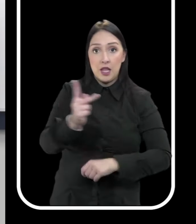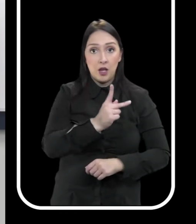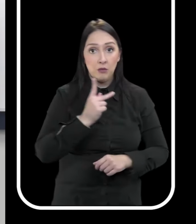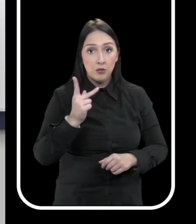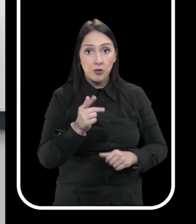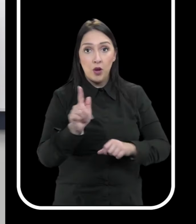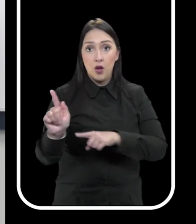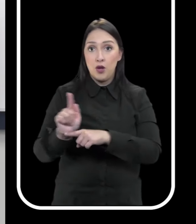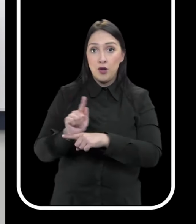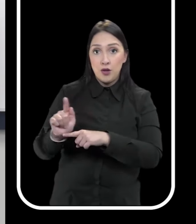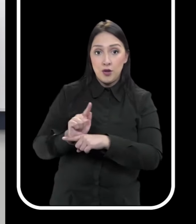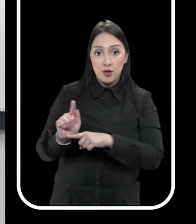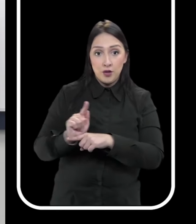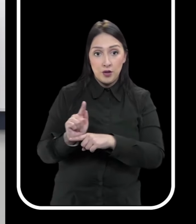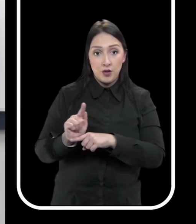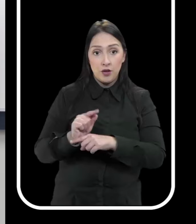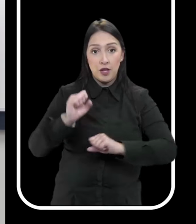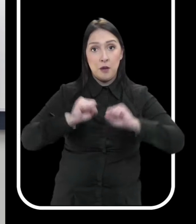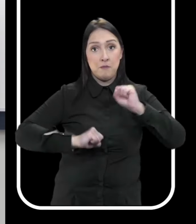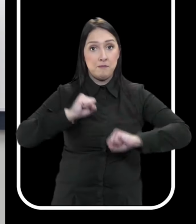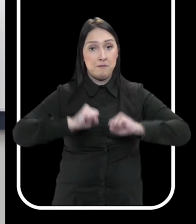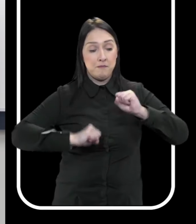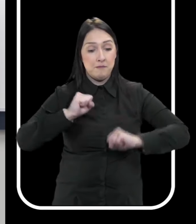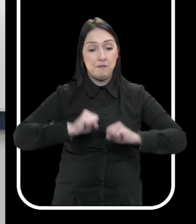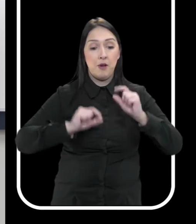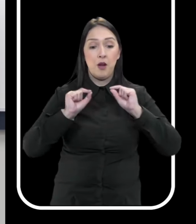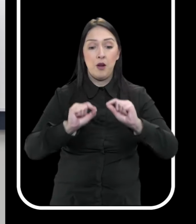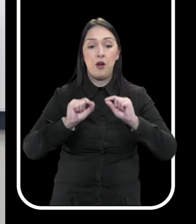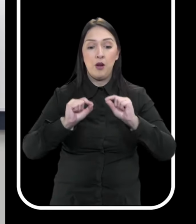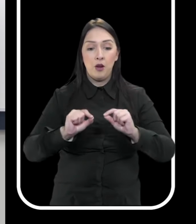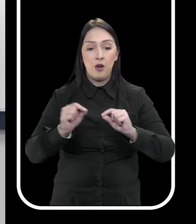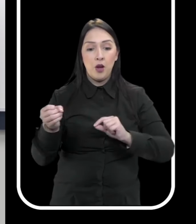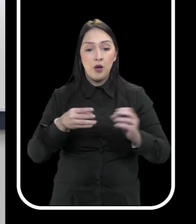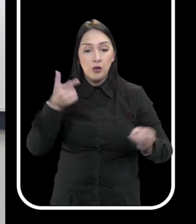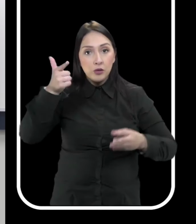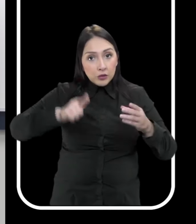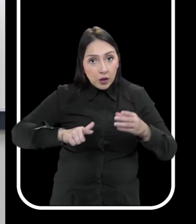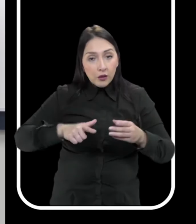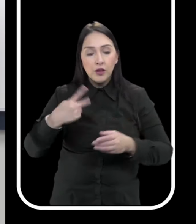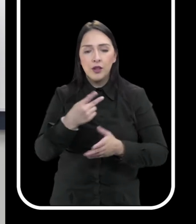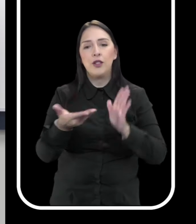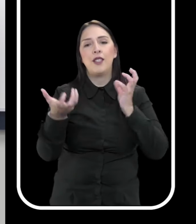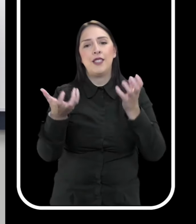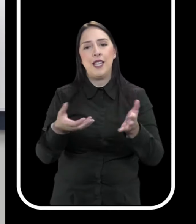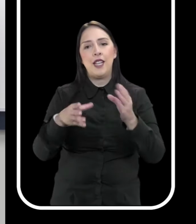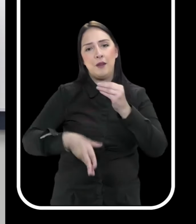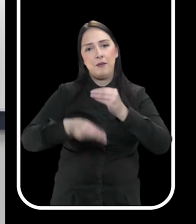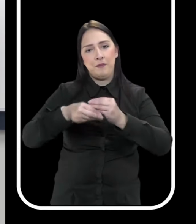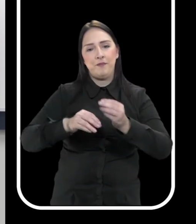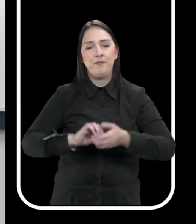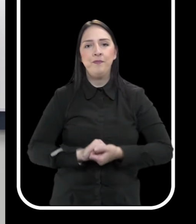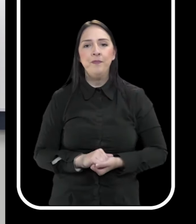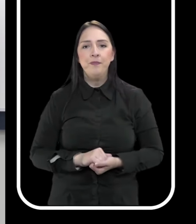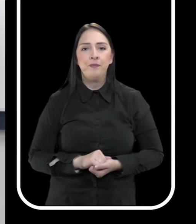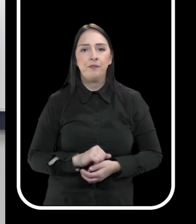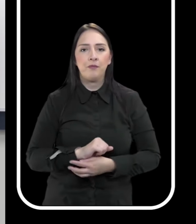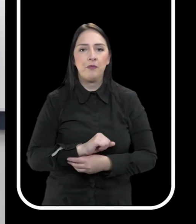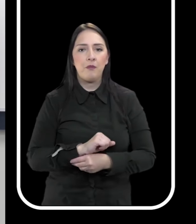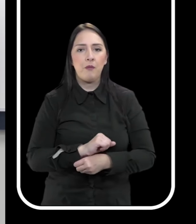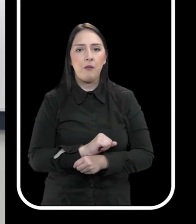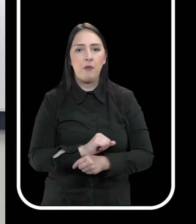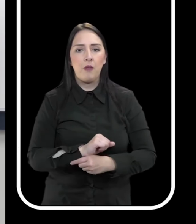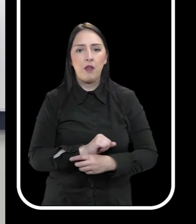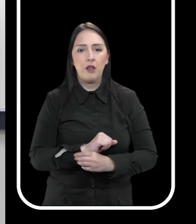vendermos para o nosso gestor lá na fábrica, né, aquela inovação que nós pretendemos implementar.